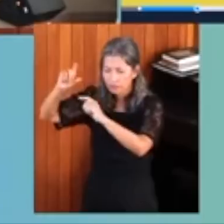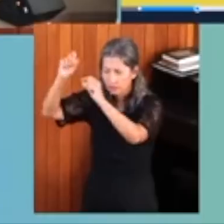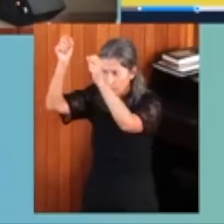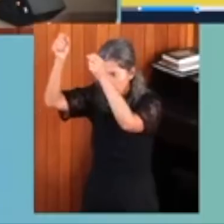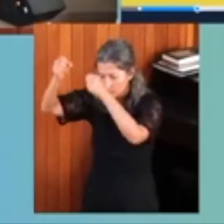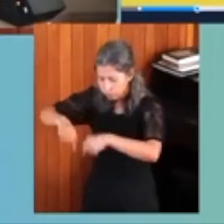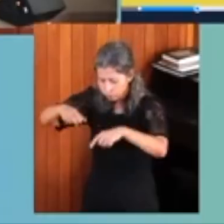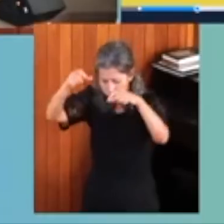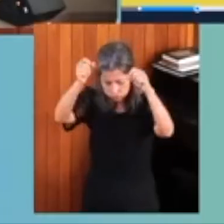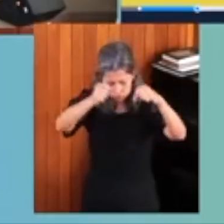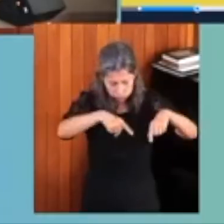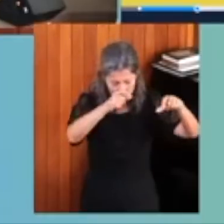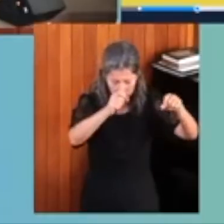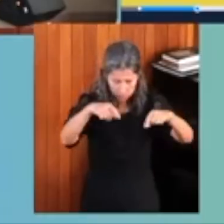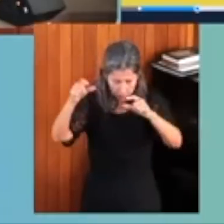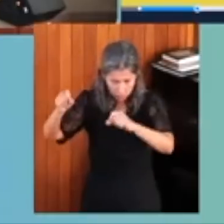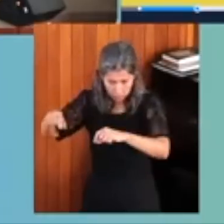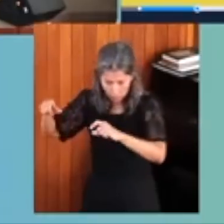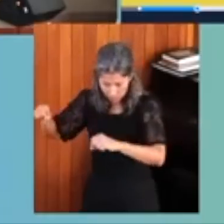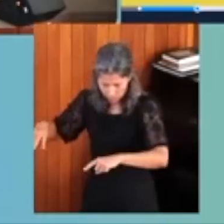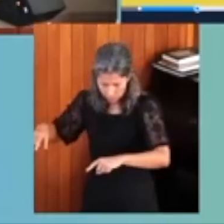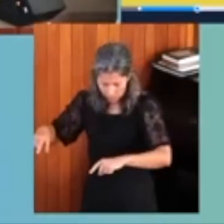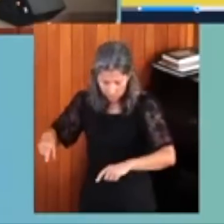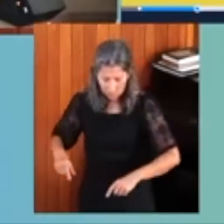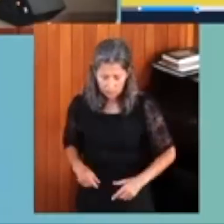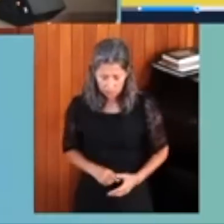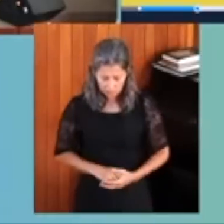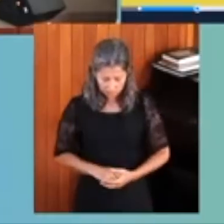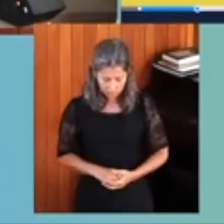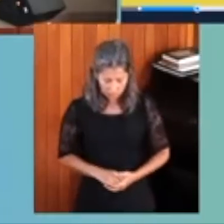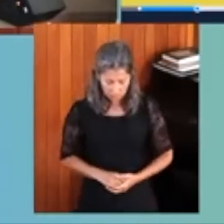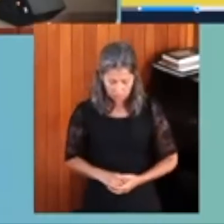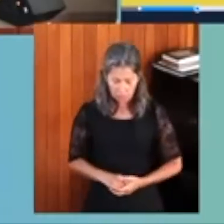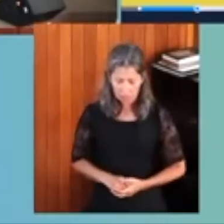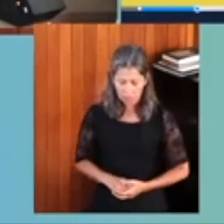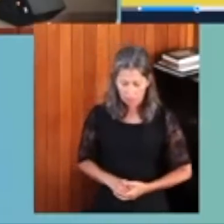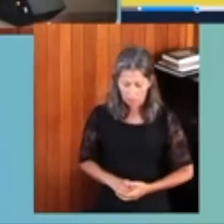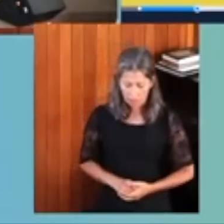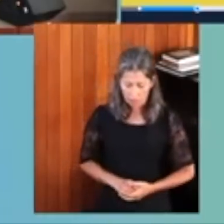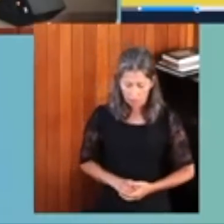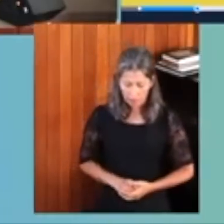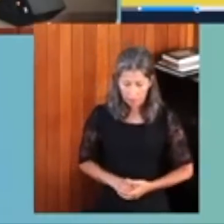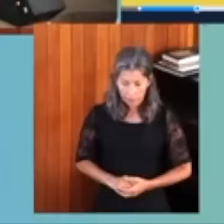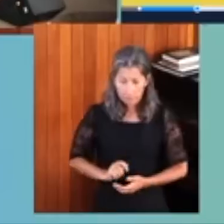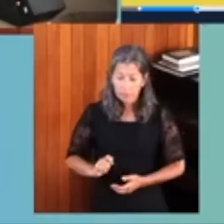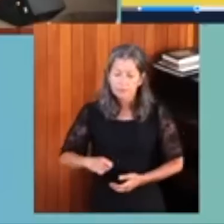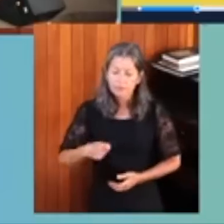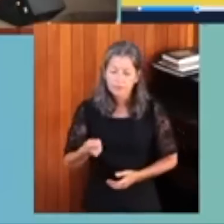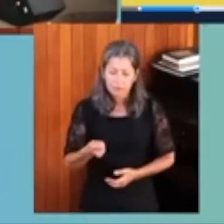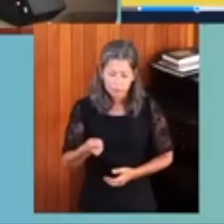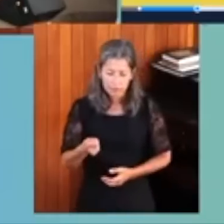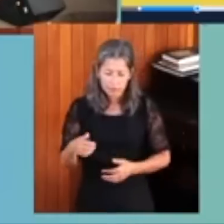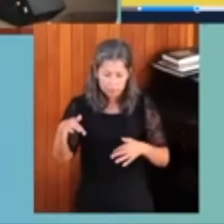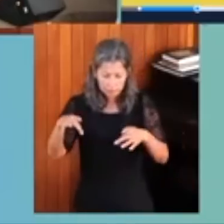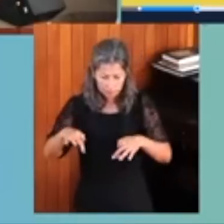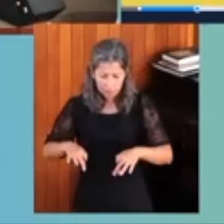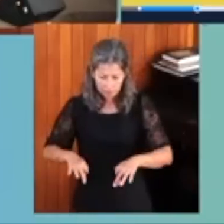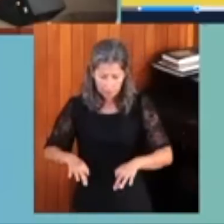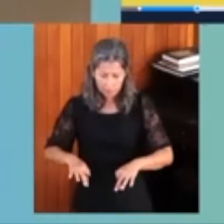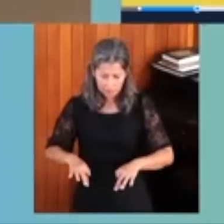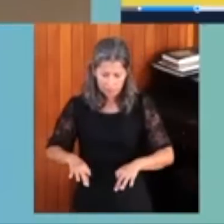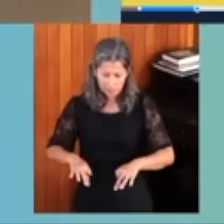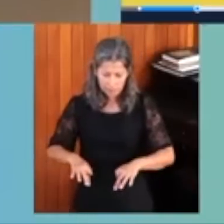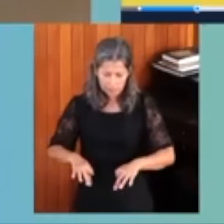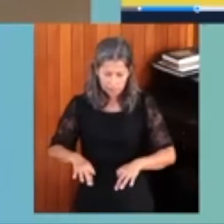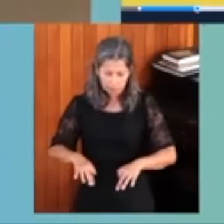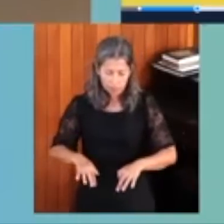aqui, Jesus também mencionou lá em Mateus 24, tá? Só para lembrar, né? Sinais do tempo do fim. 6º selo. Então já